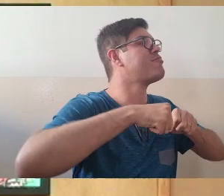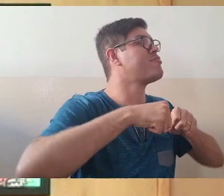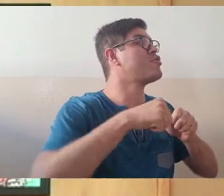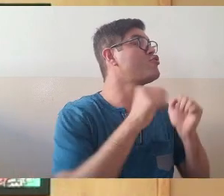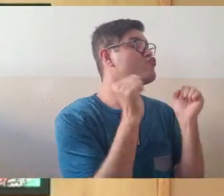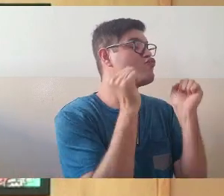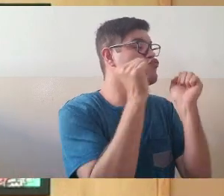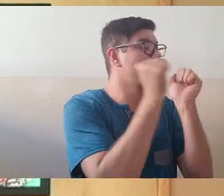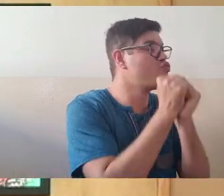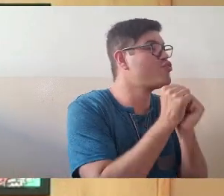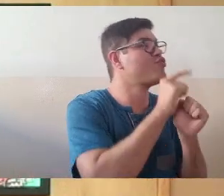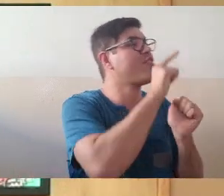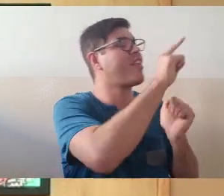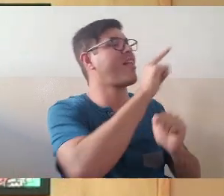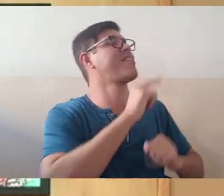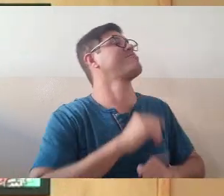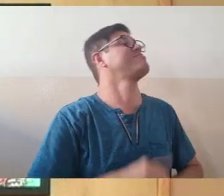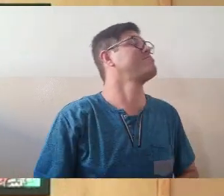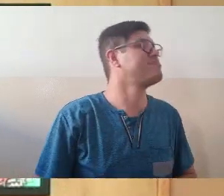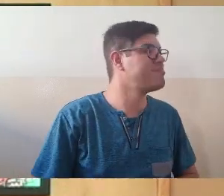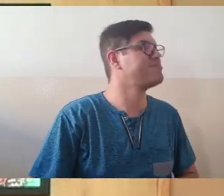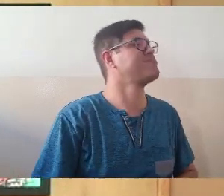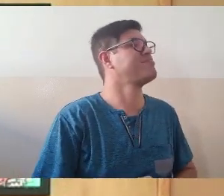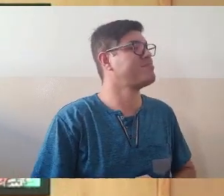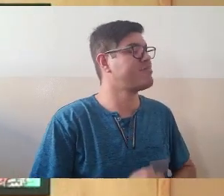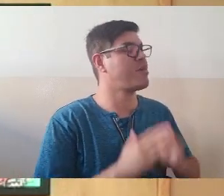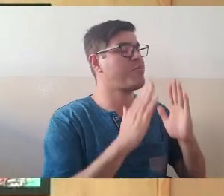Álvares Cabral, puseram Isso. só Álvares Cabral. Agora Isso.